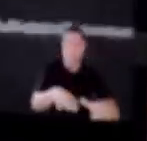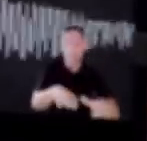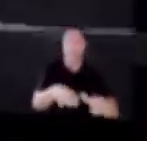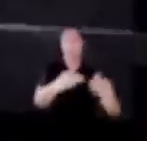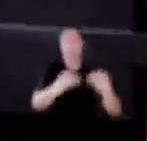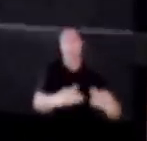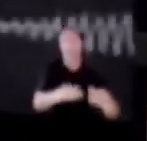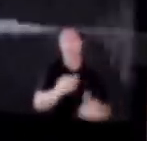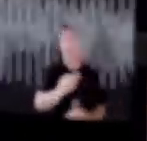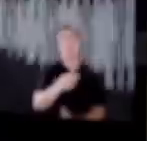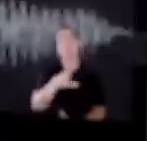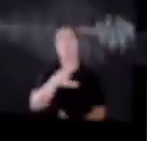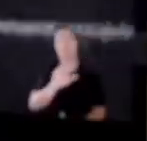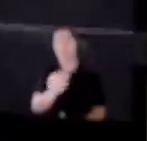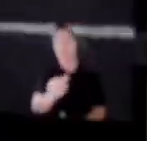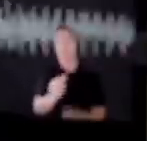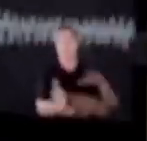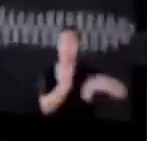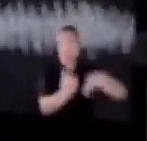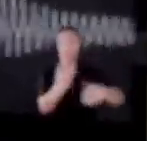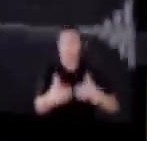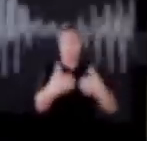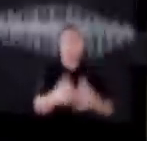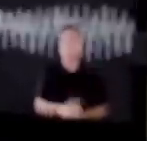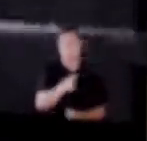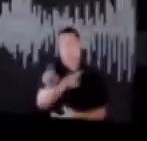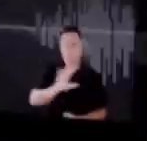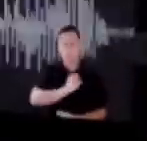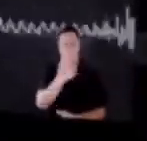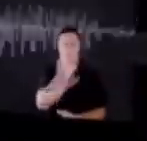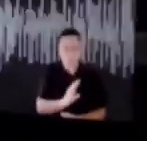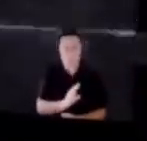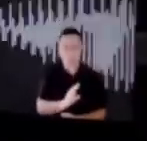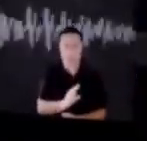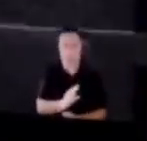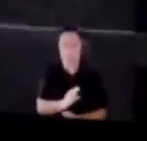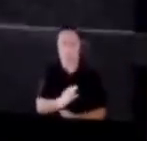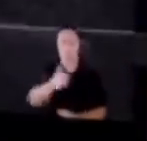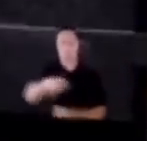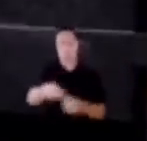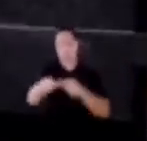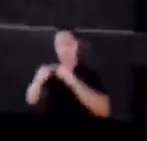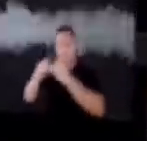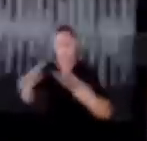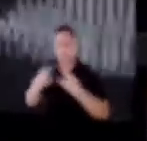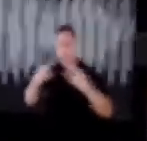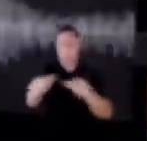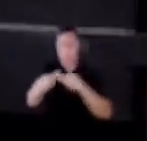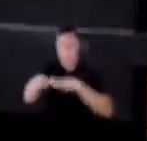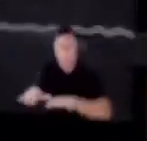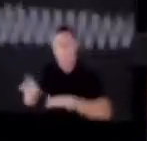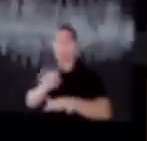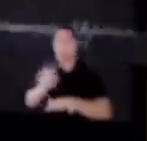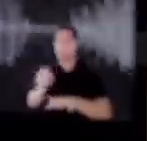do congresso senhores os Patriotas saíram do Brasil inteiro não foi para ficar acampado aí no acampamento não os